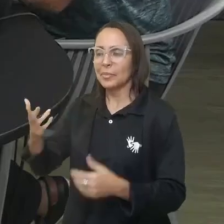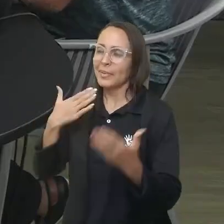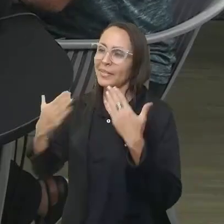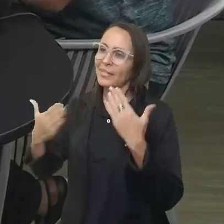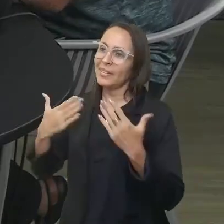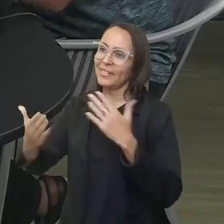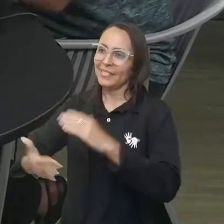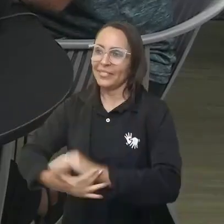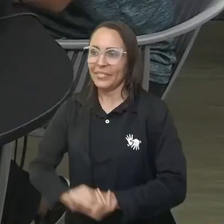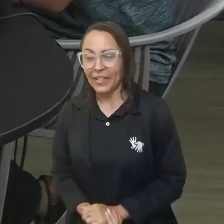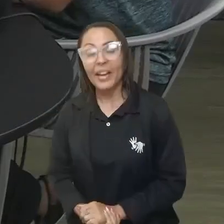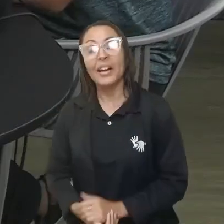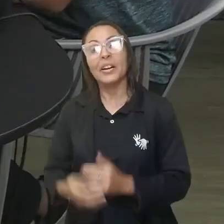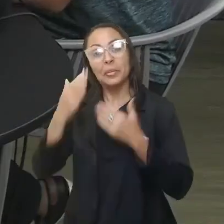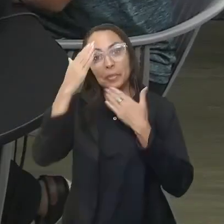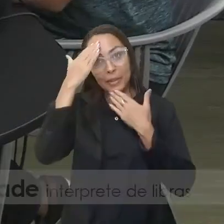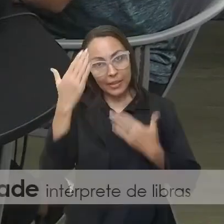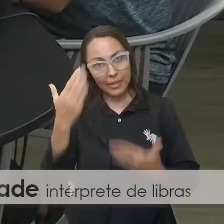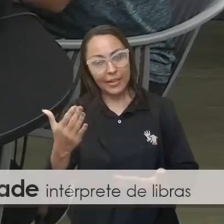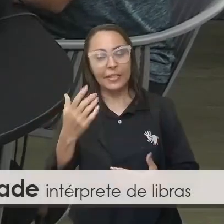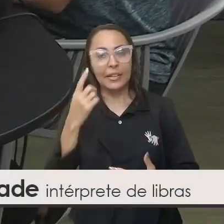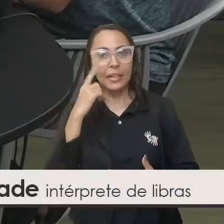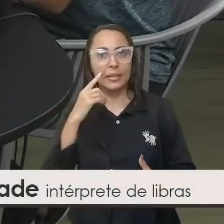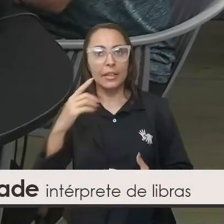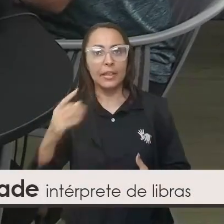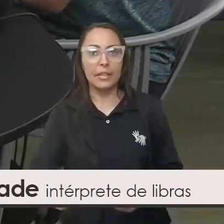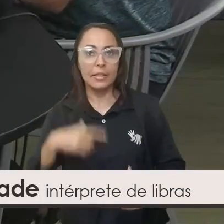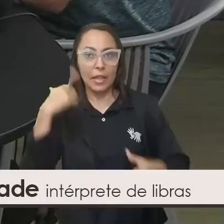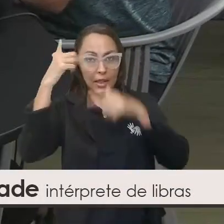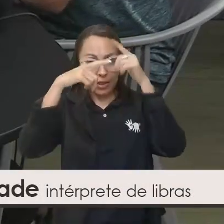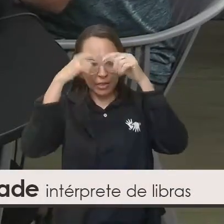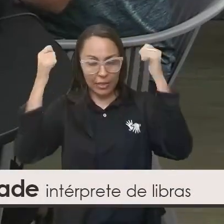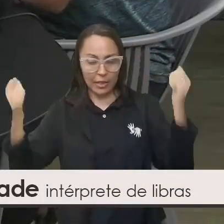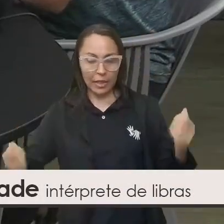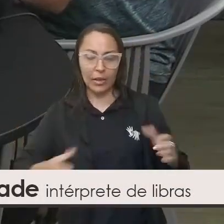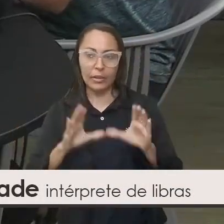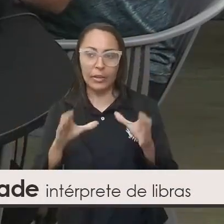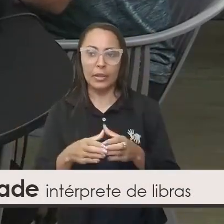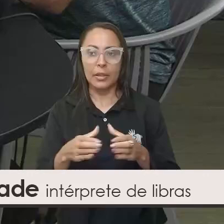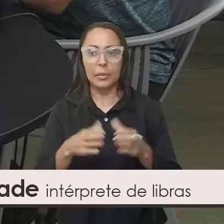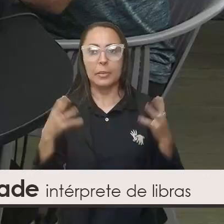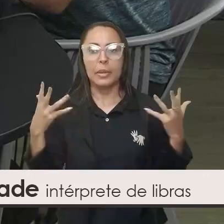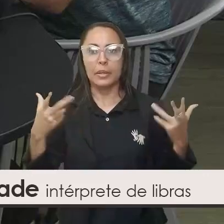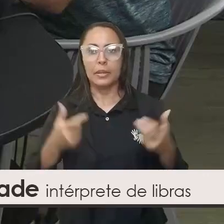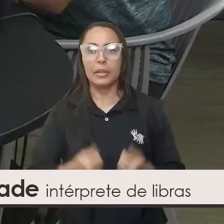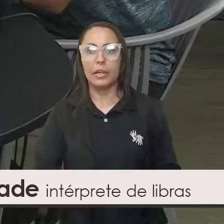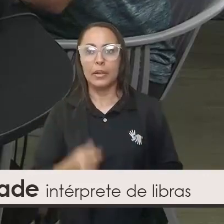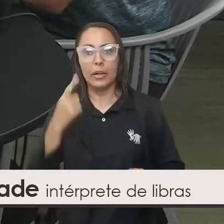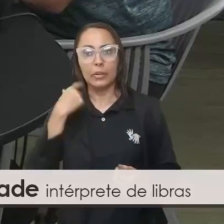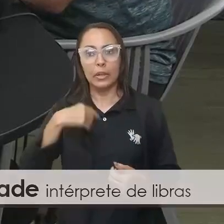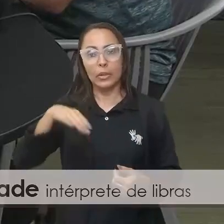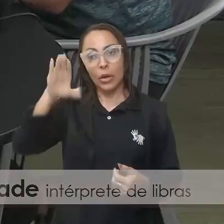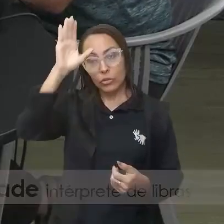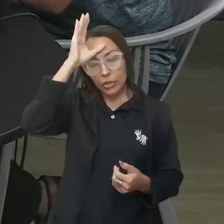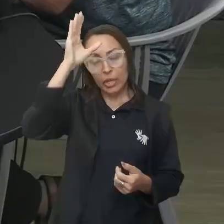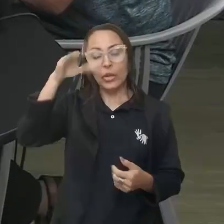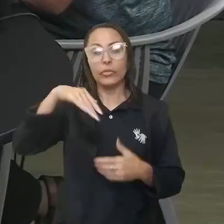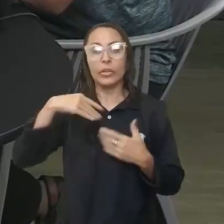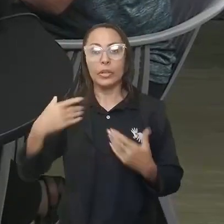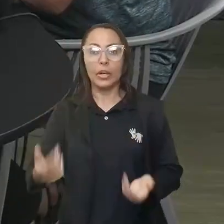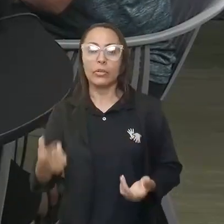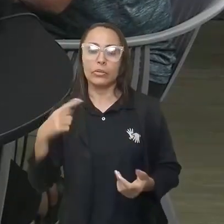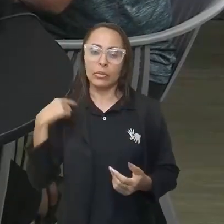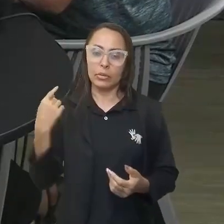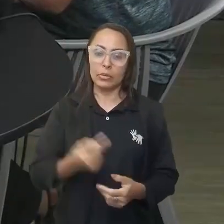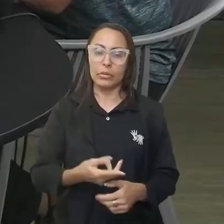aqui. Obrigada, agradecer, professor Arnaldo, a equipe toda maravilhosa, agradecer ao chefe, né, o meu gerente, o nosso